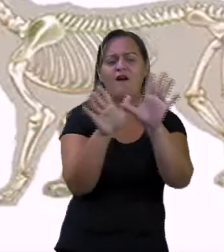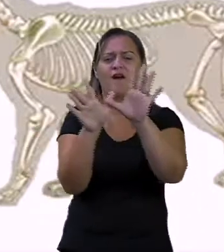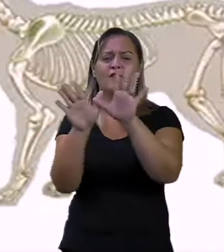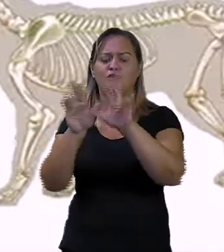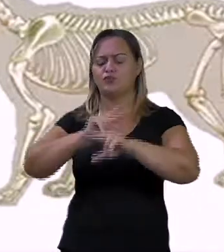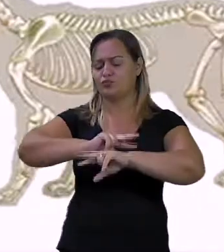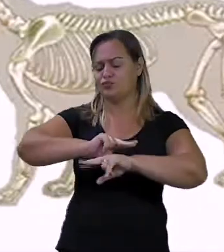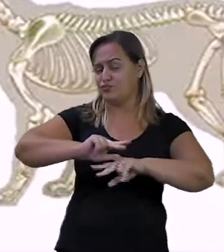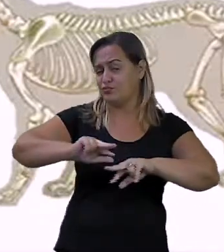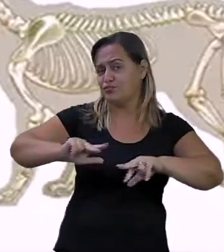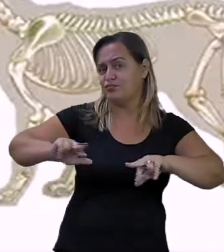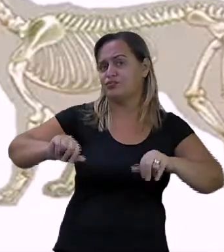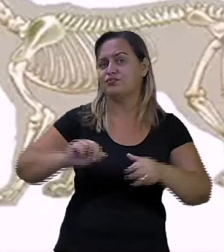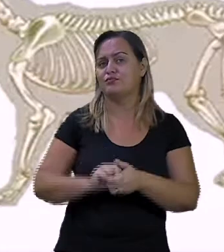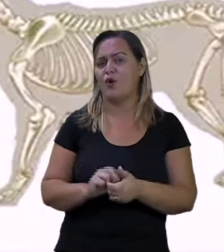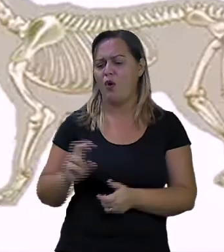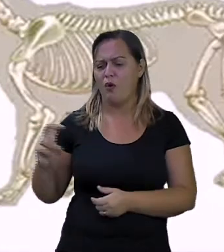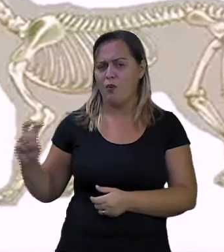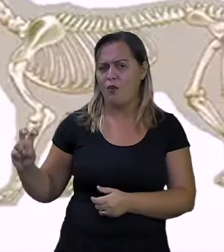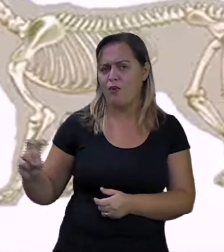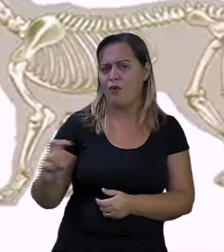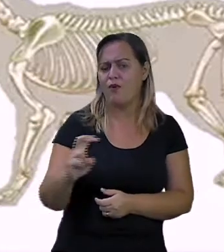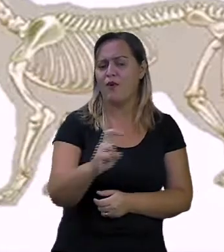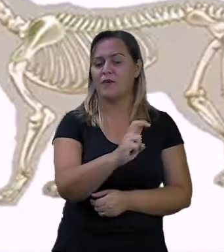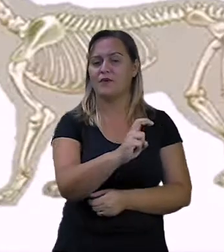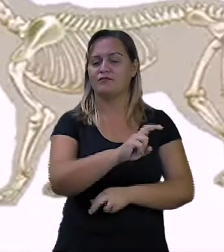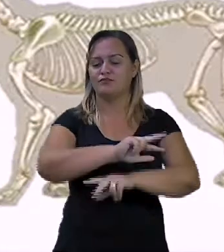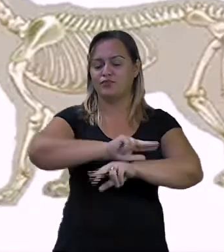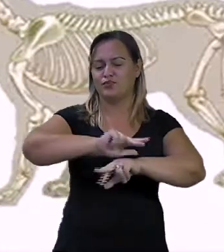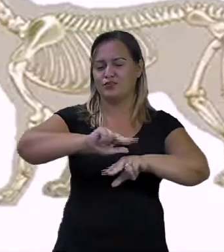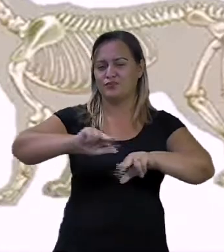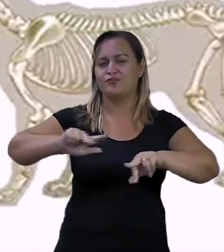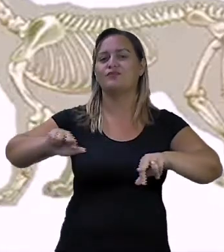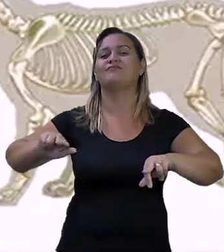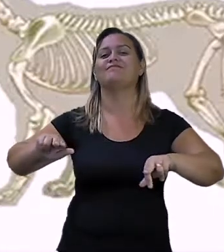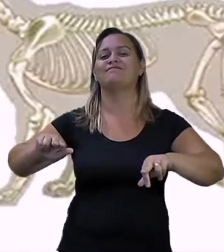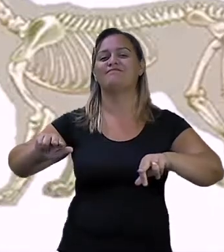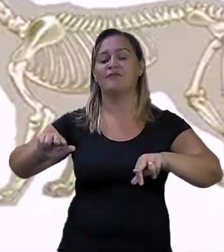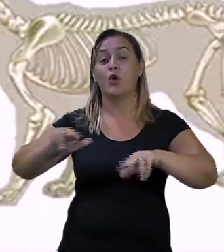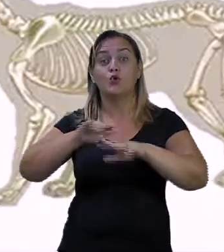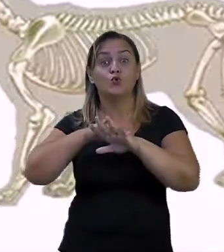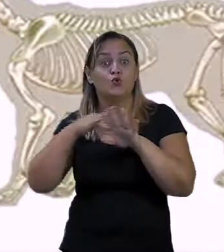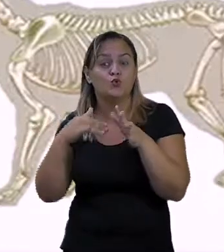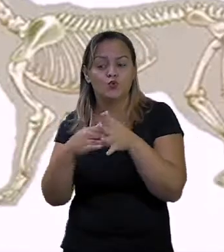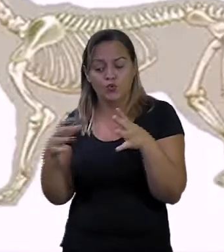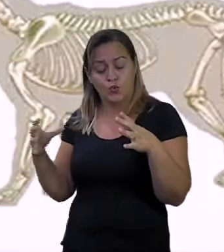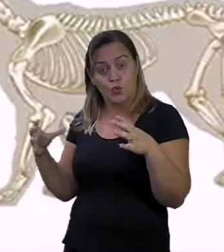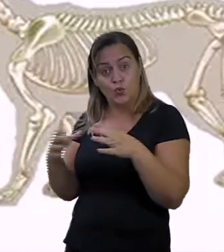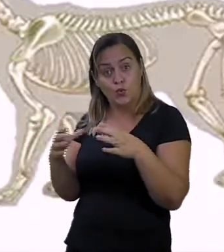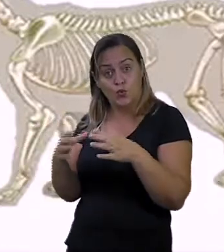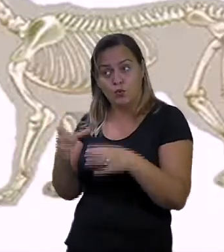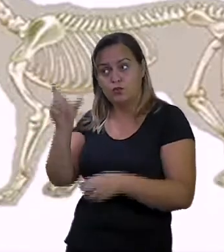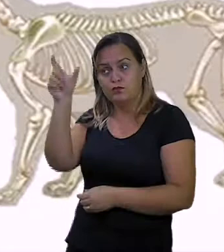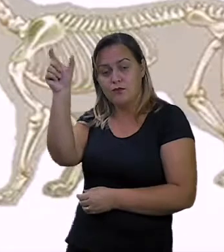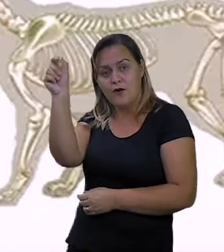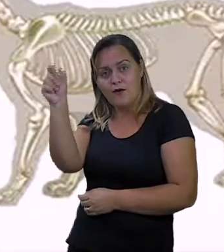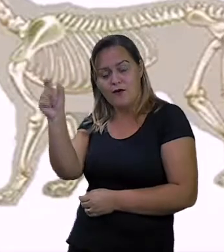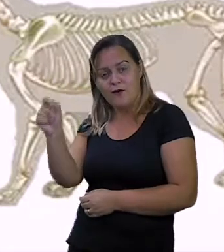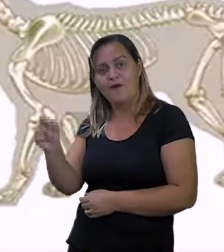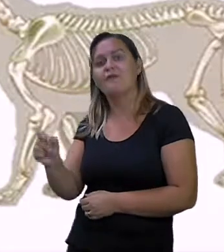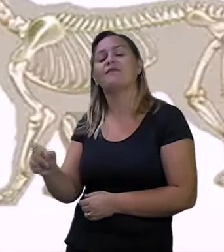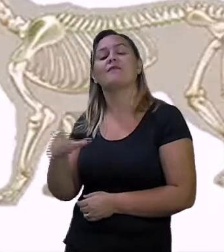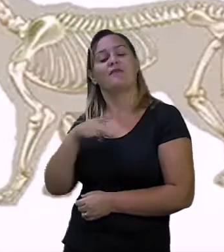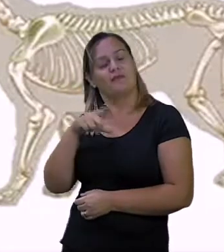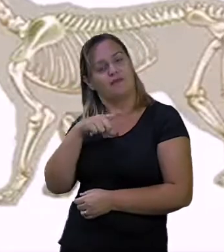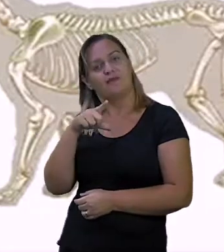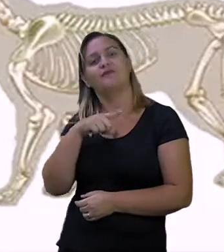Nossa, olha quanta coisa a gente tem nova para guardar. Até então, a gente tinha visto seres